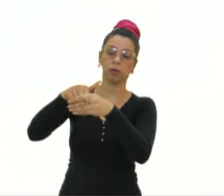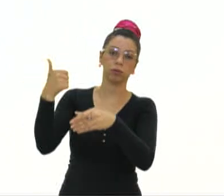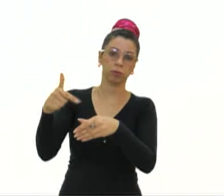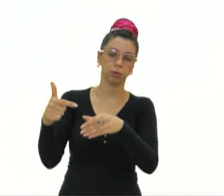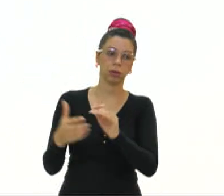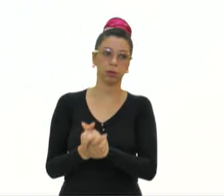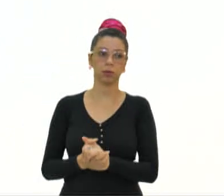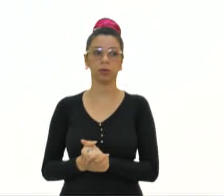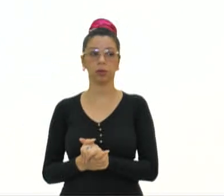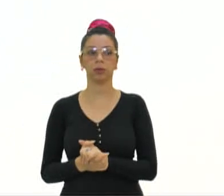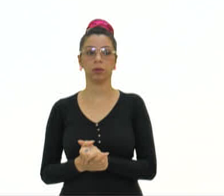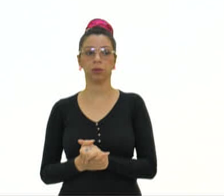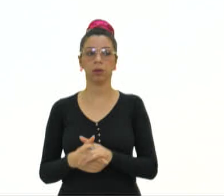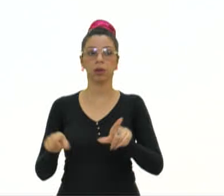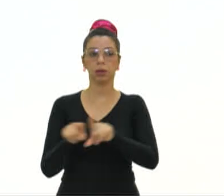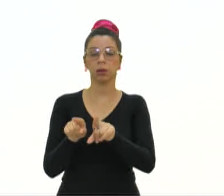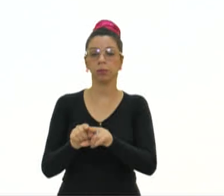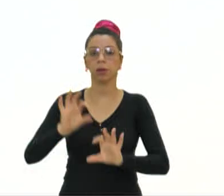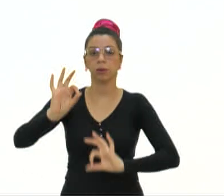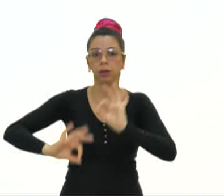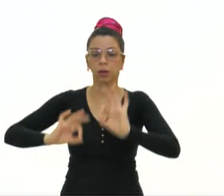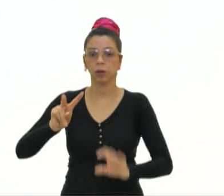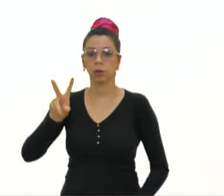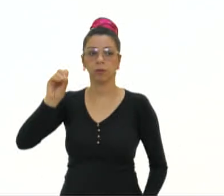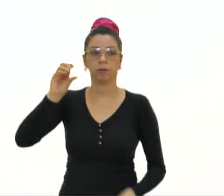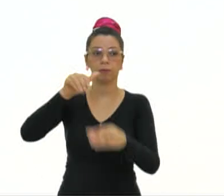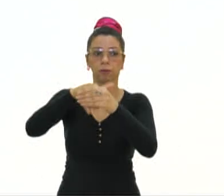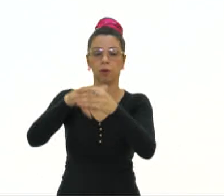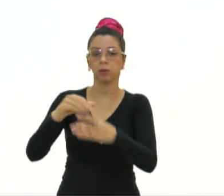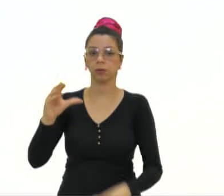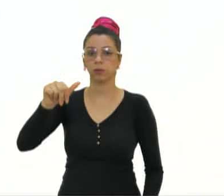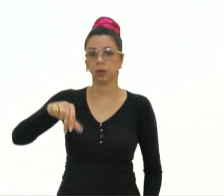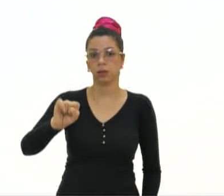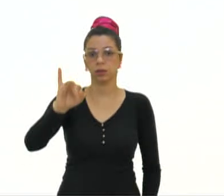do voto censitário. Já retornamos com a correção.